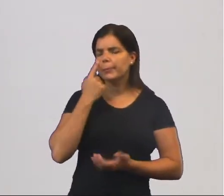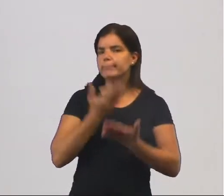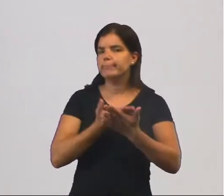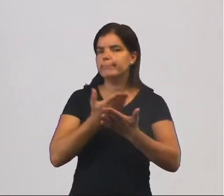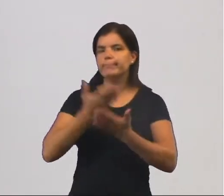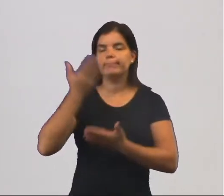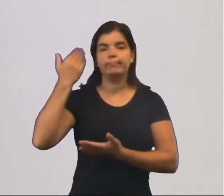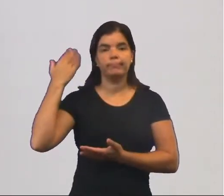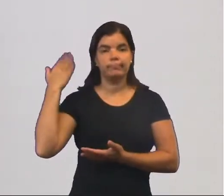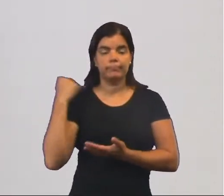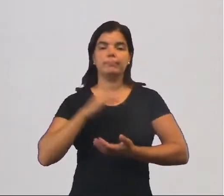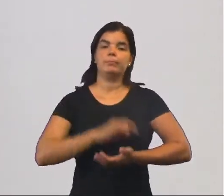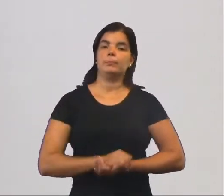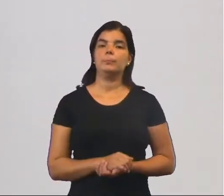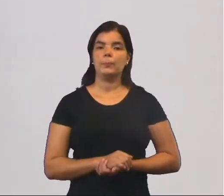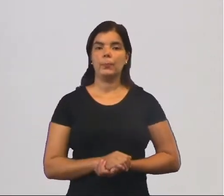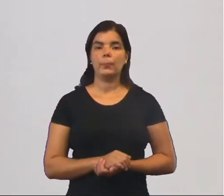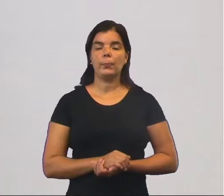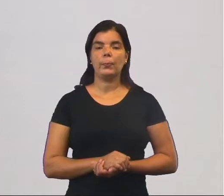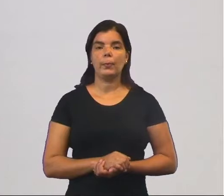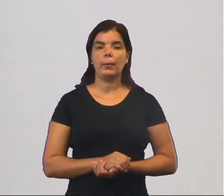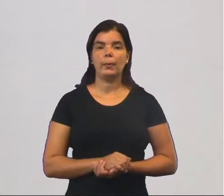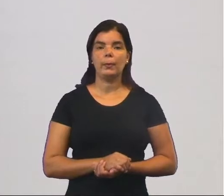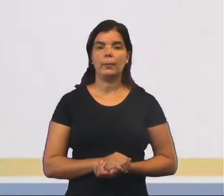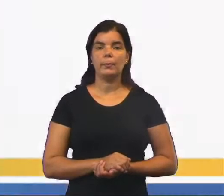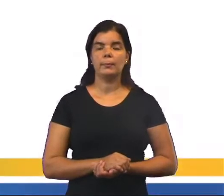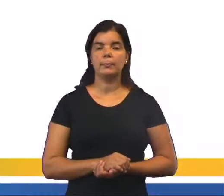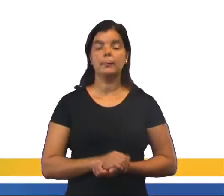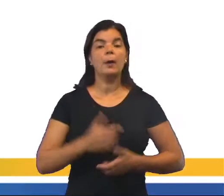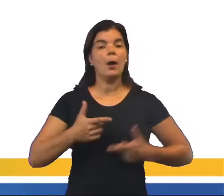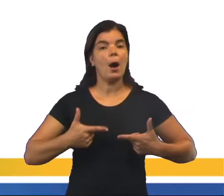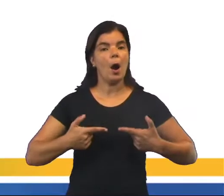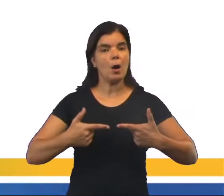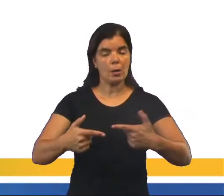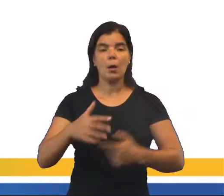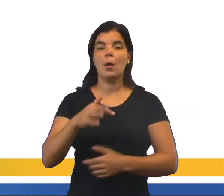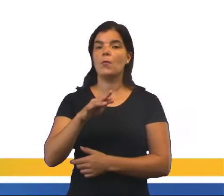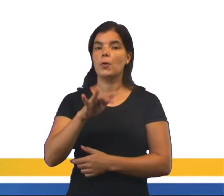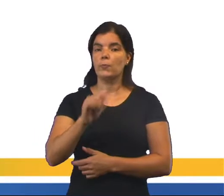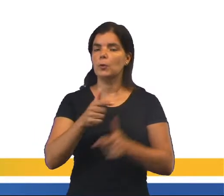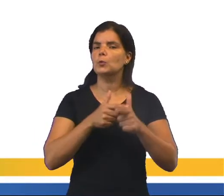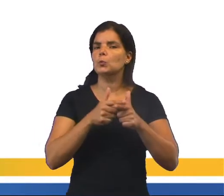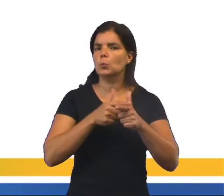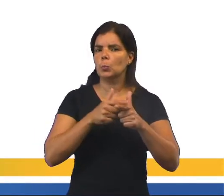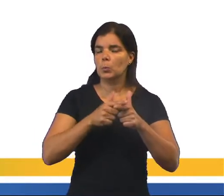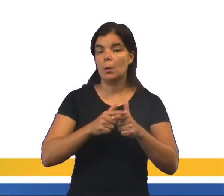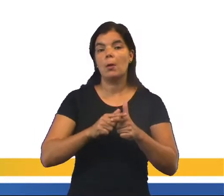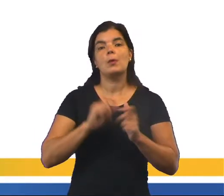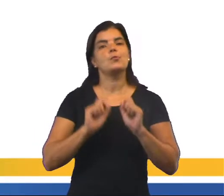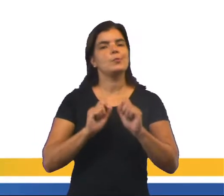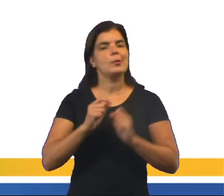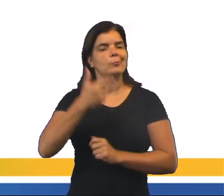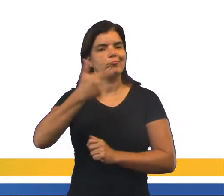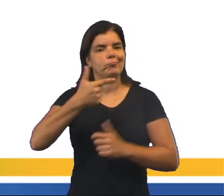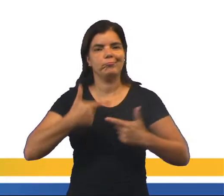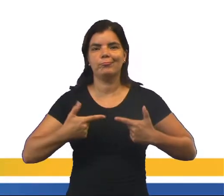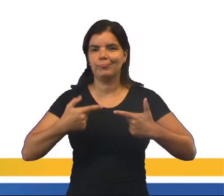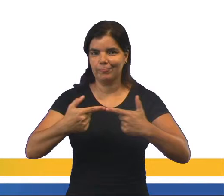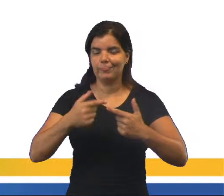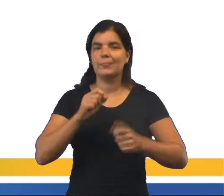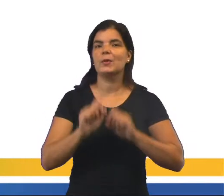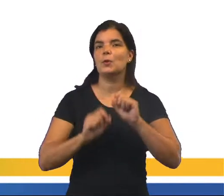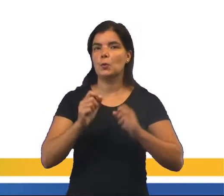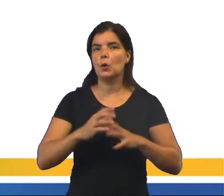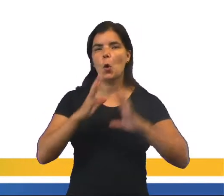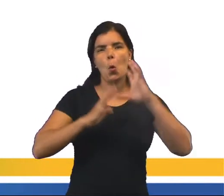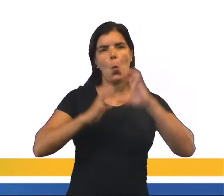aula passada que a Guerra Fria foi uma das consequências da Segunda Guerra Mundial. A Segunda